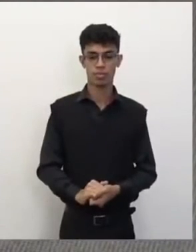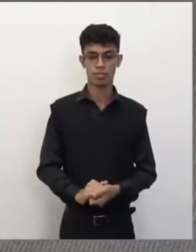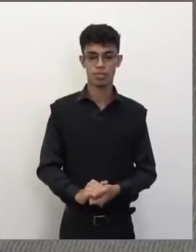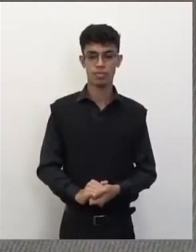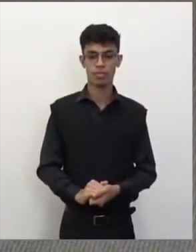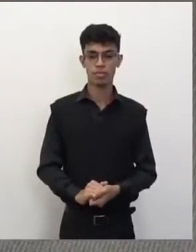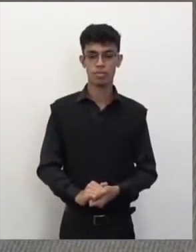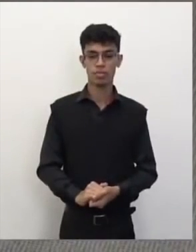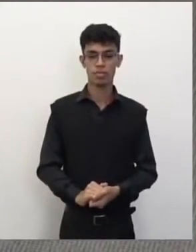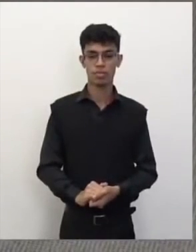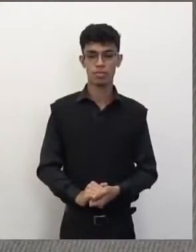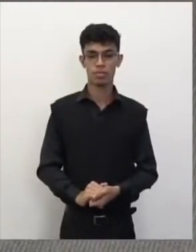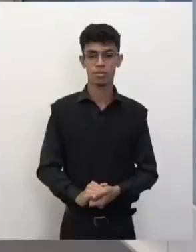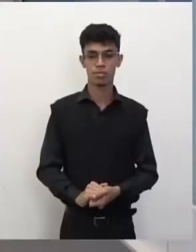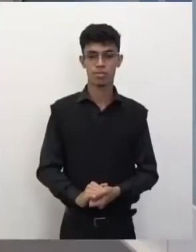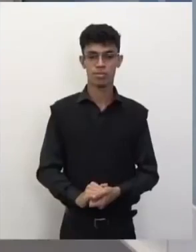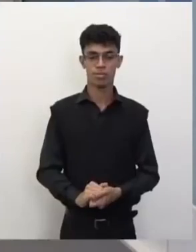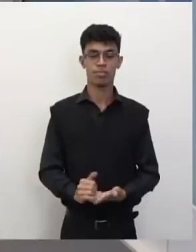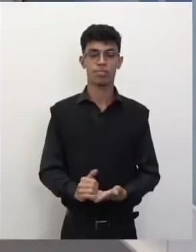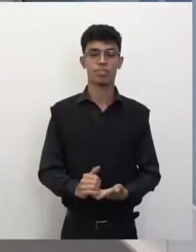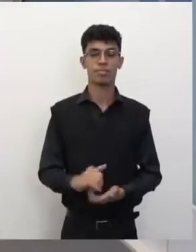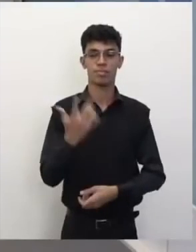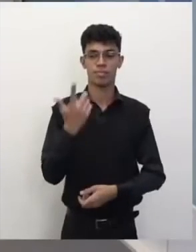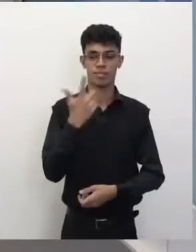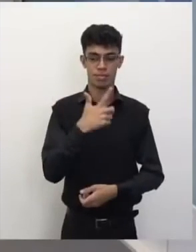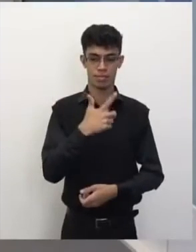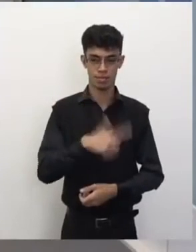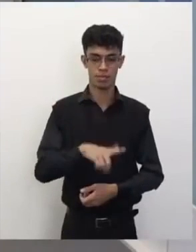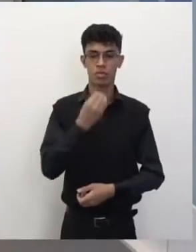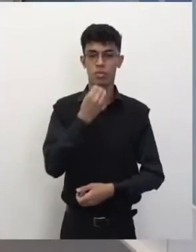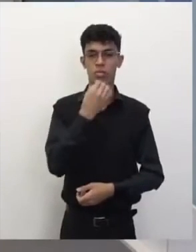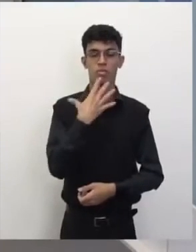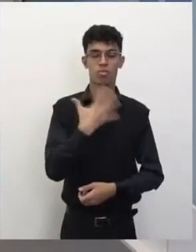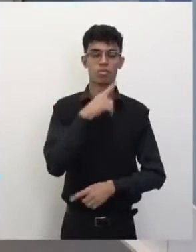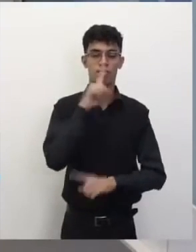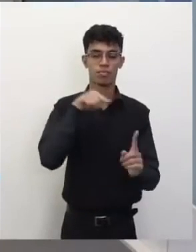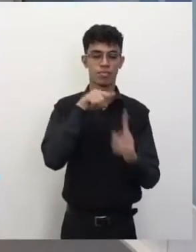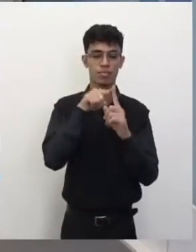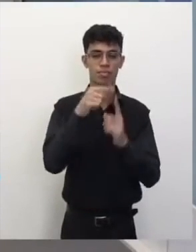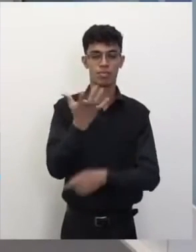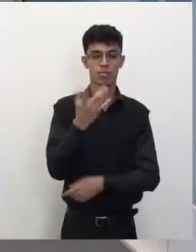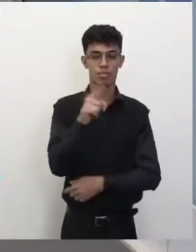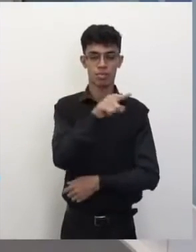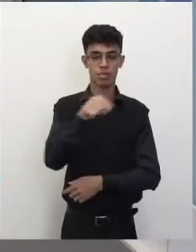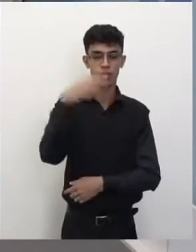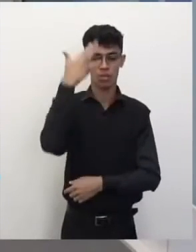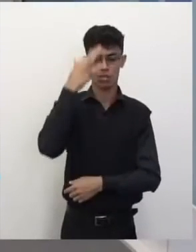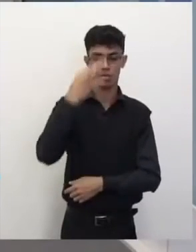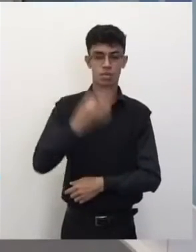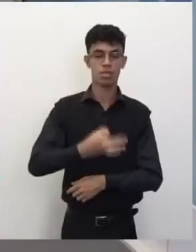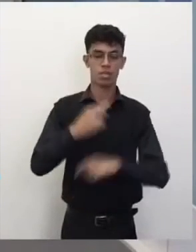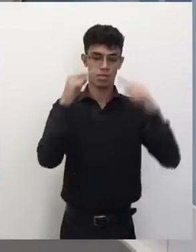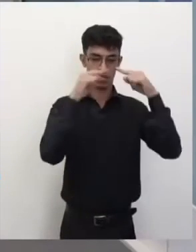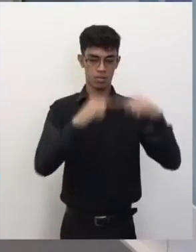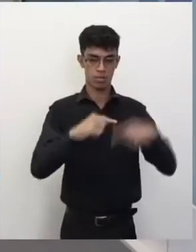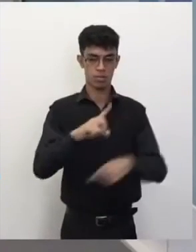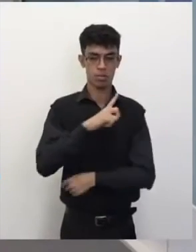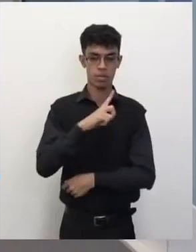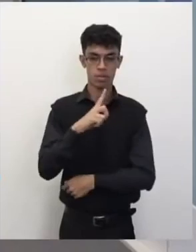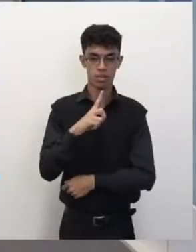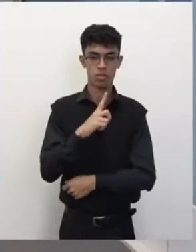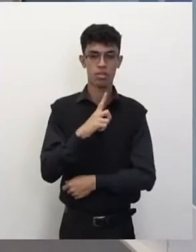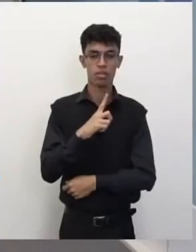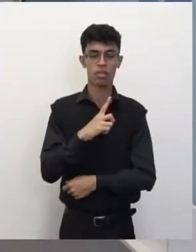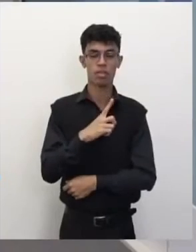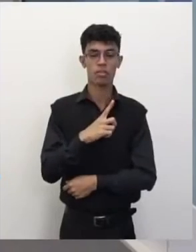Foi um pouquinho mais que 90. Um pouquinho mais. Mas tá bom, foi essa a ideia. Então eu quero que vocês entendam essa relação, principalmente